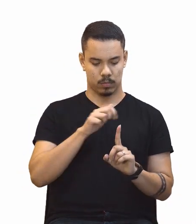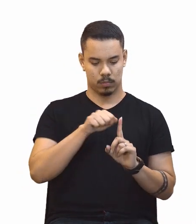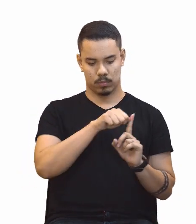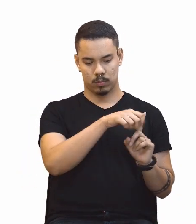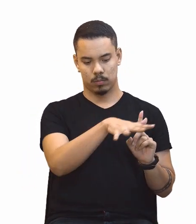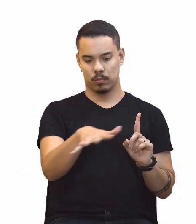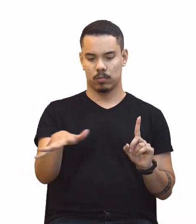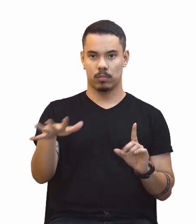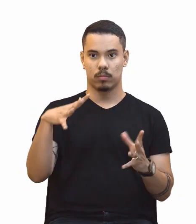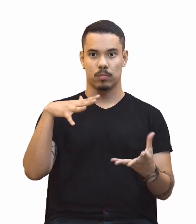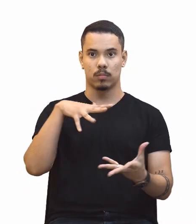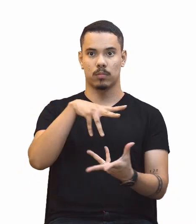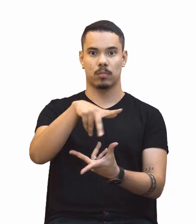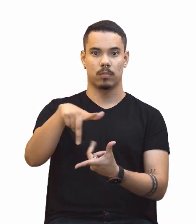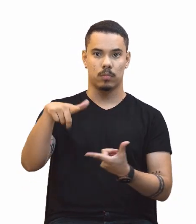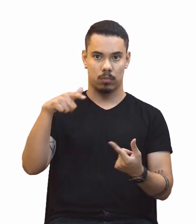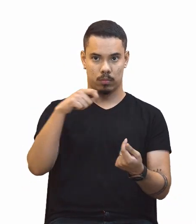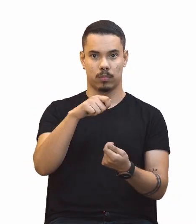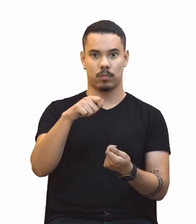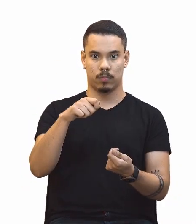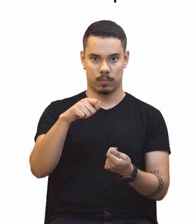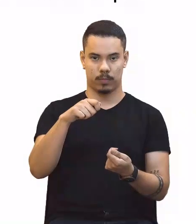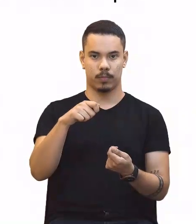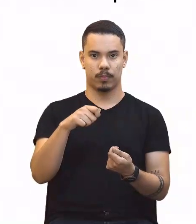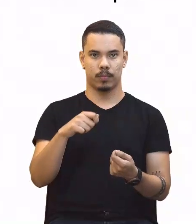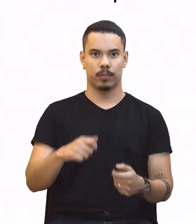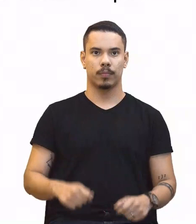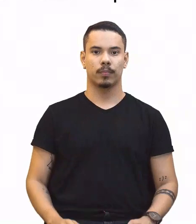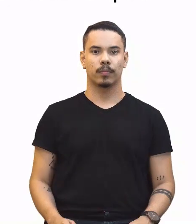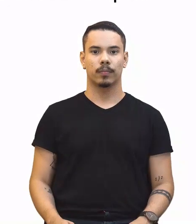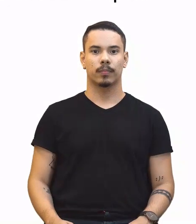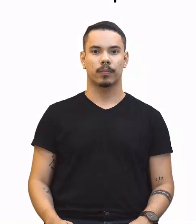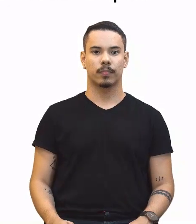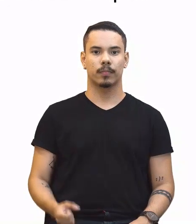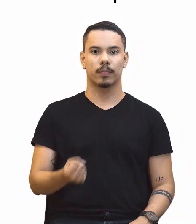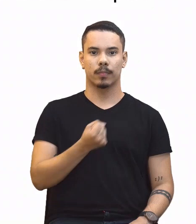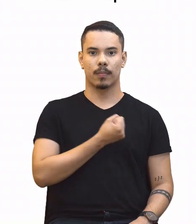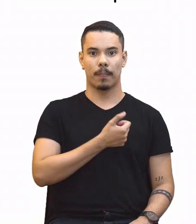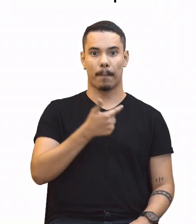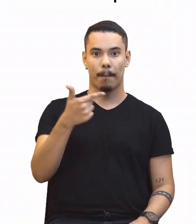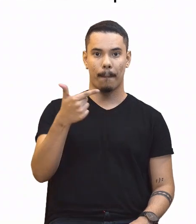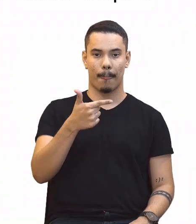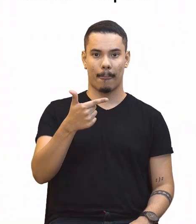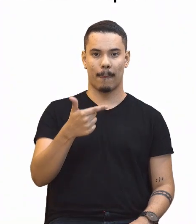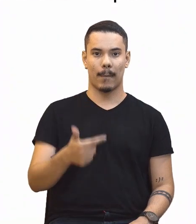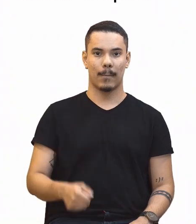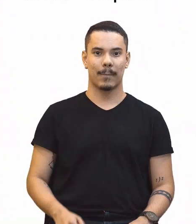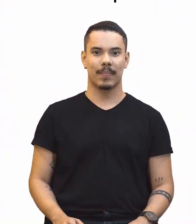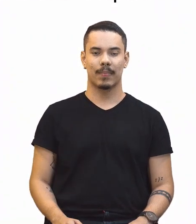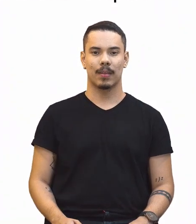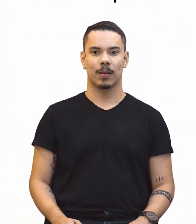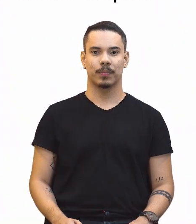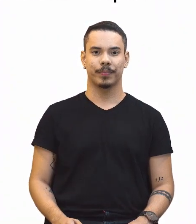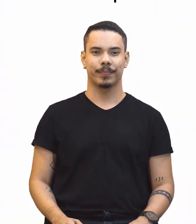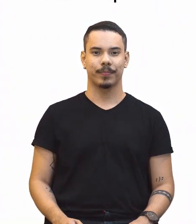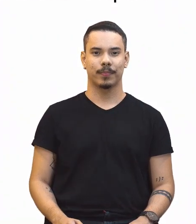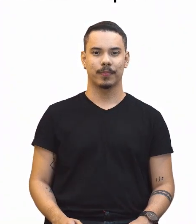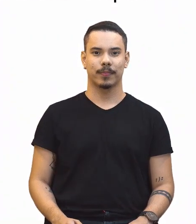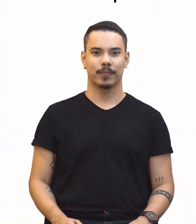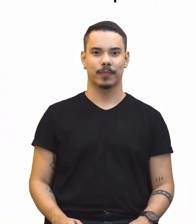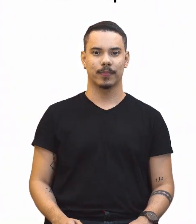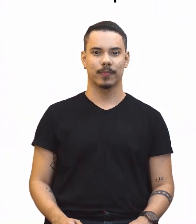o universal, ok? Vamos então para a questão número 2. Temos o